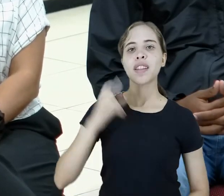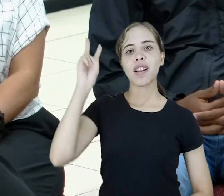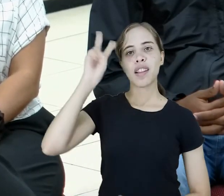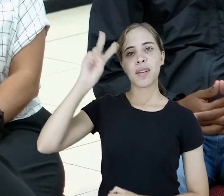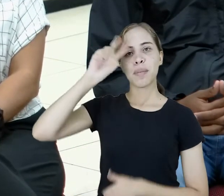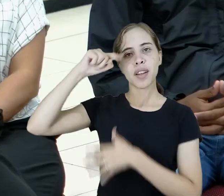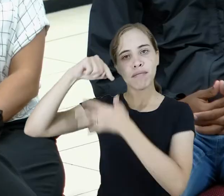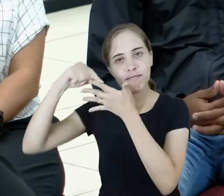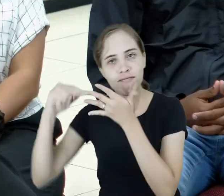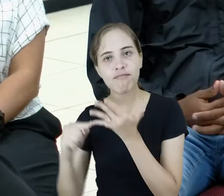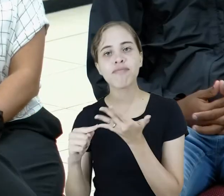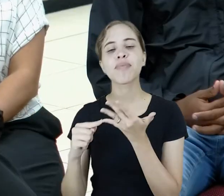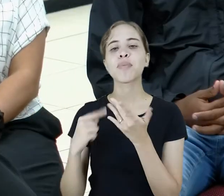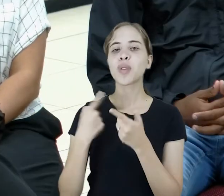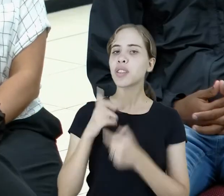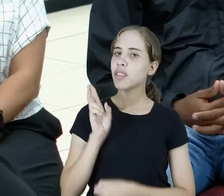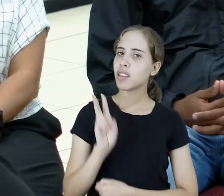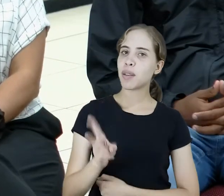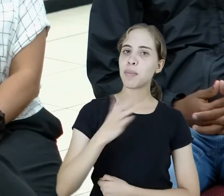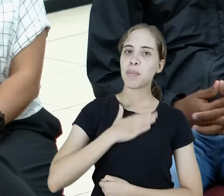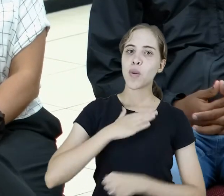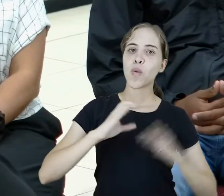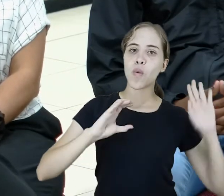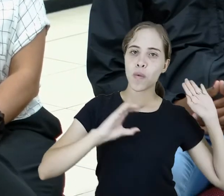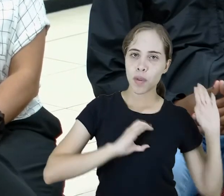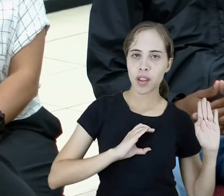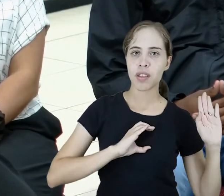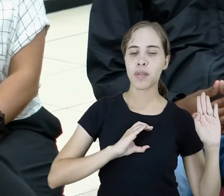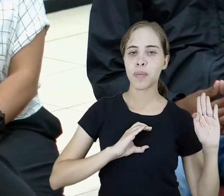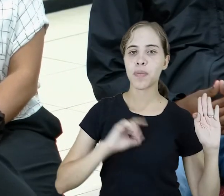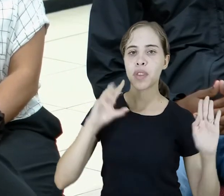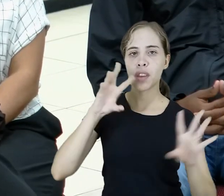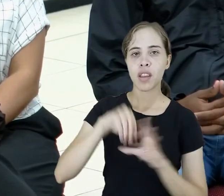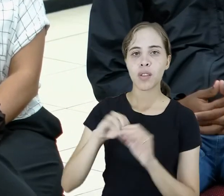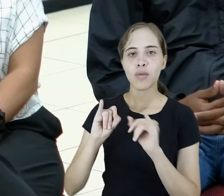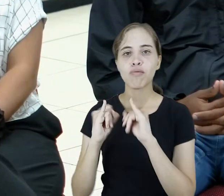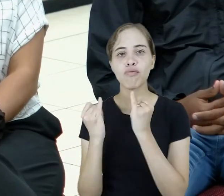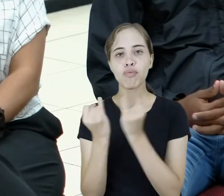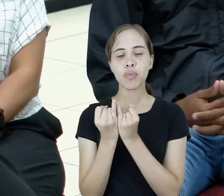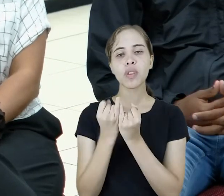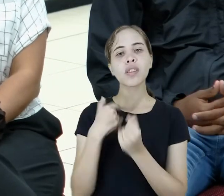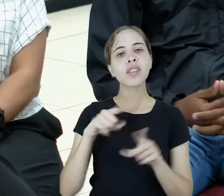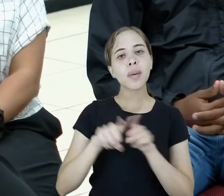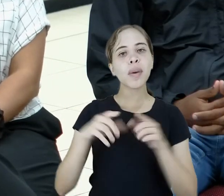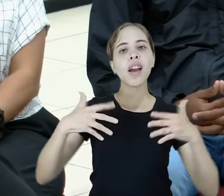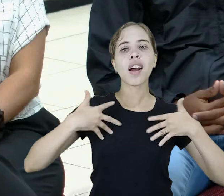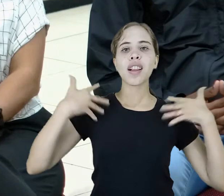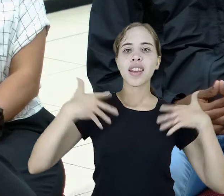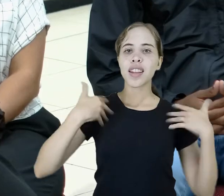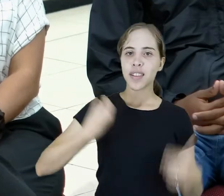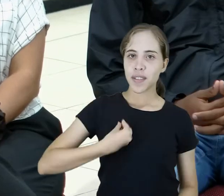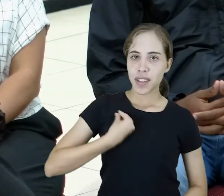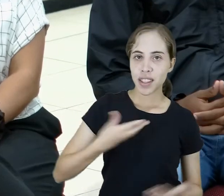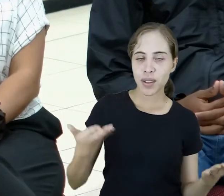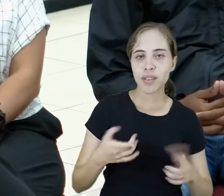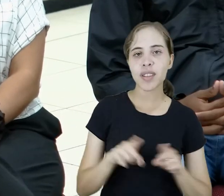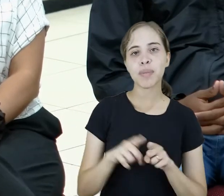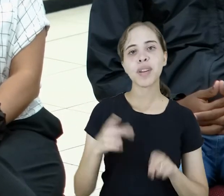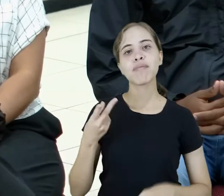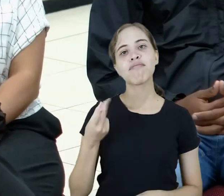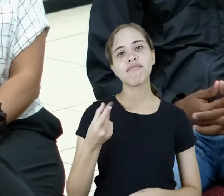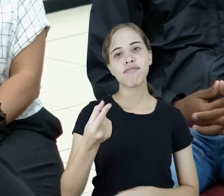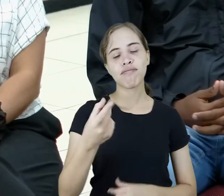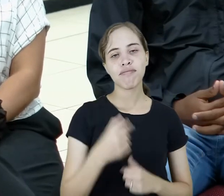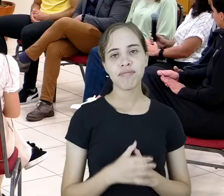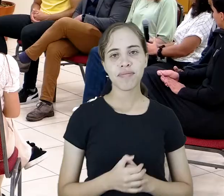seja constantemente lembrada dos meus convênios e que eu possa ter alegria nessa vida e também por toda a eternidade.